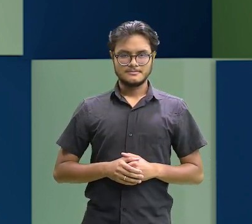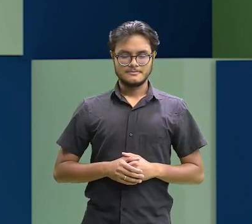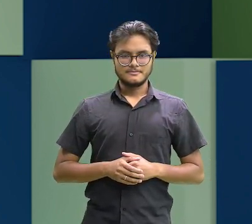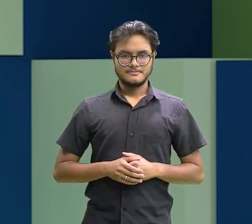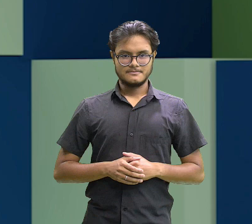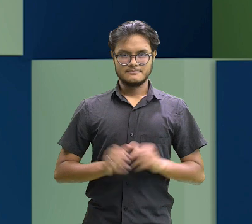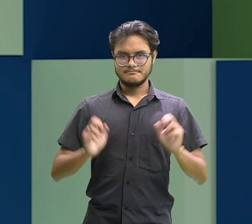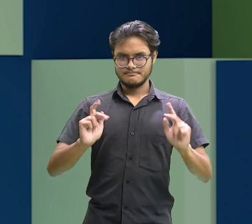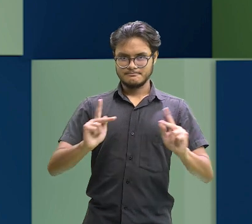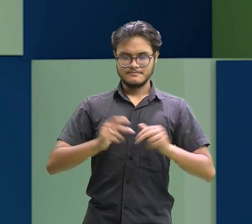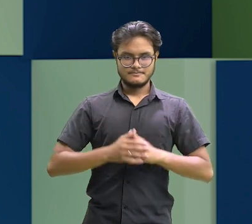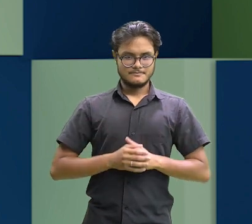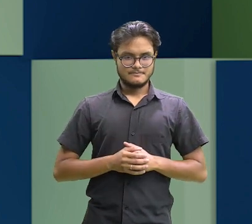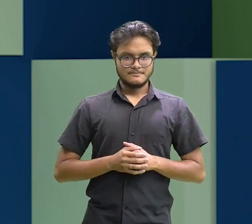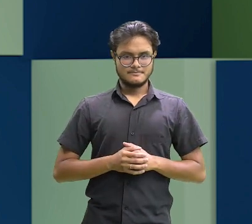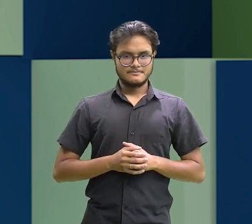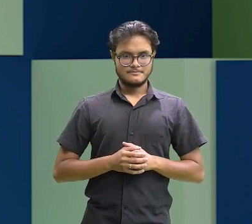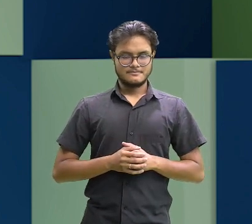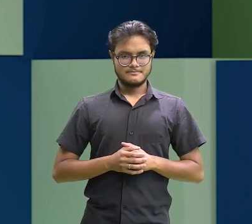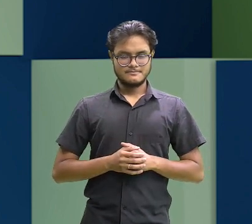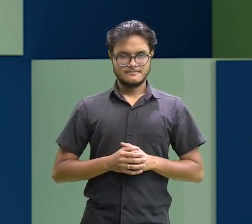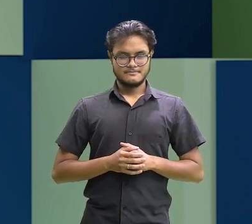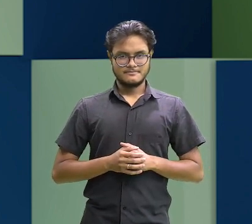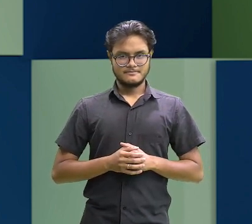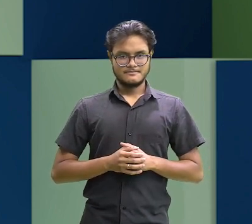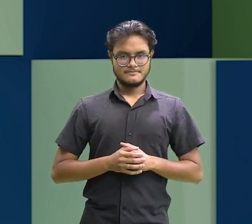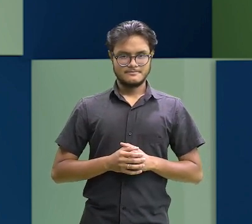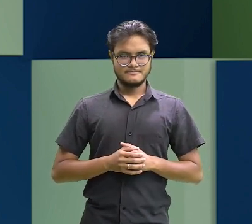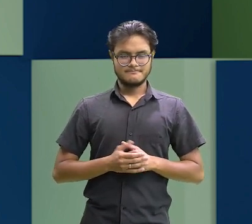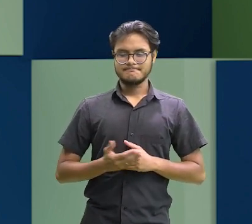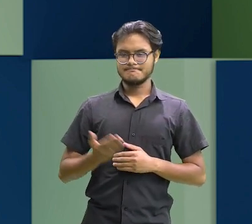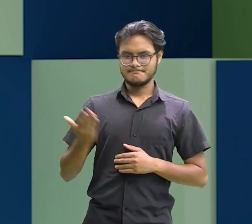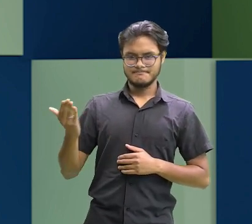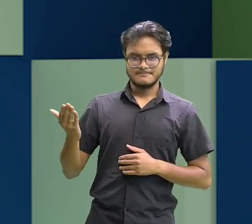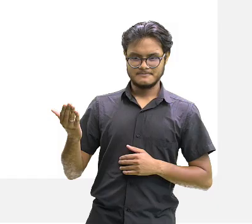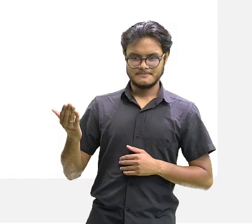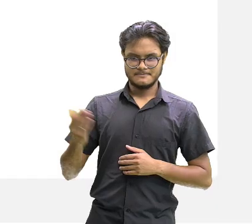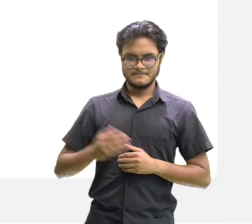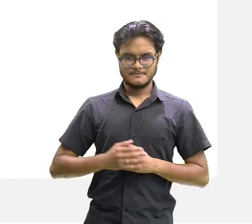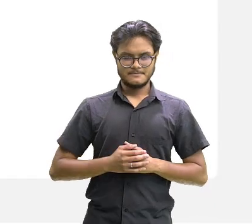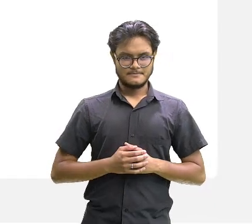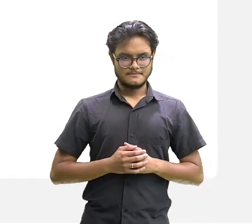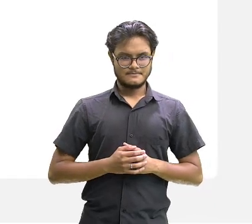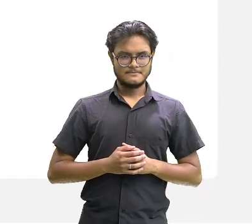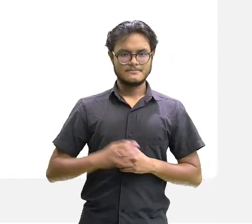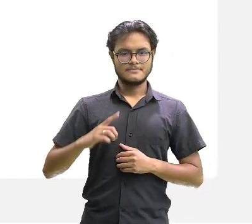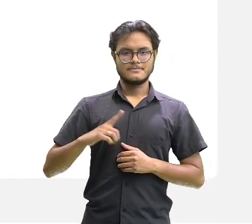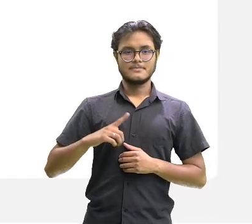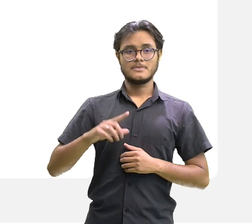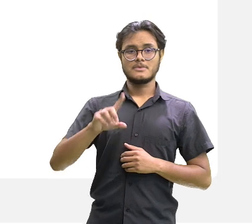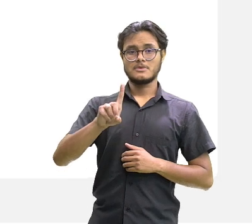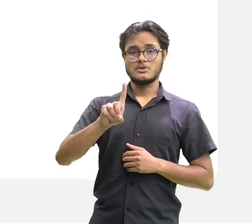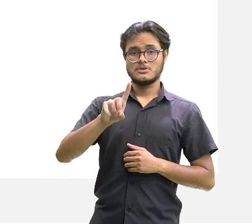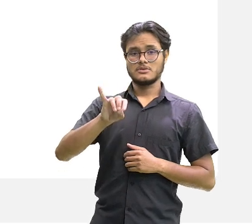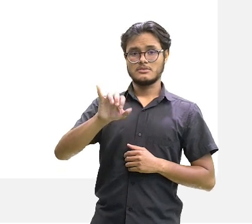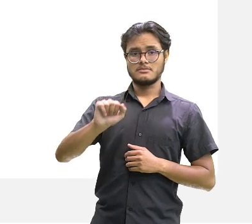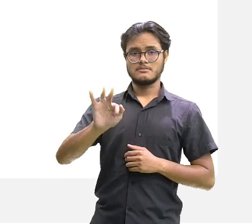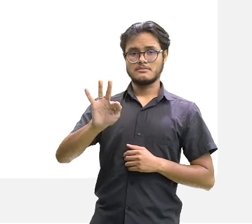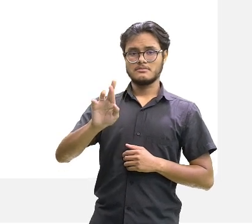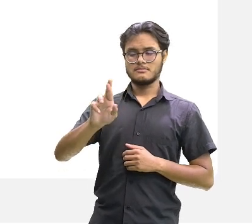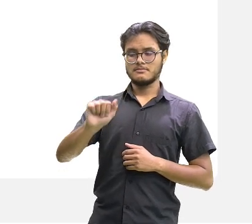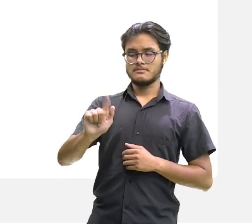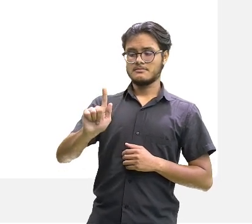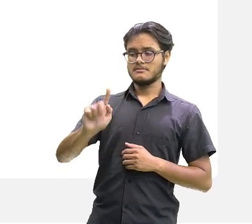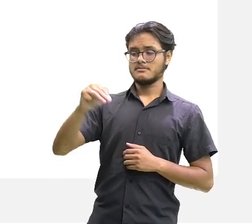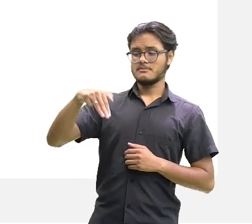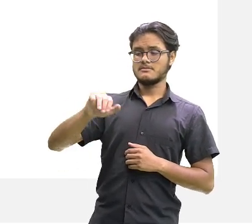nossa viagem em mais um método contraceptivo? Viaja comigo aí agora. O diafragma. Isso.